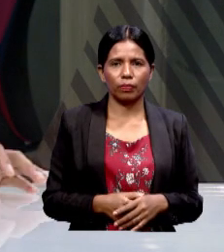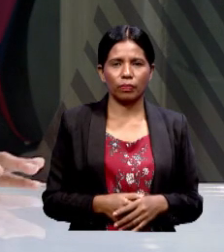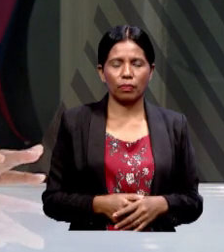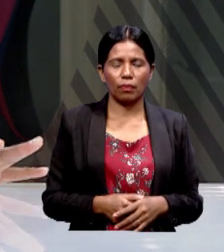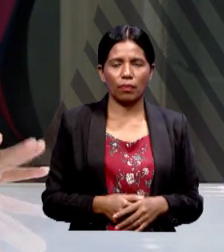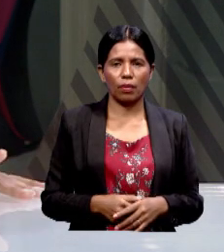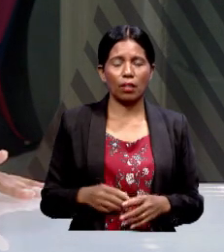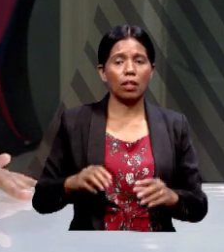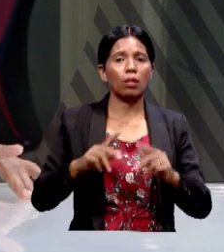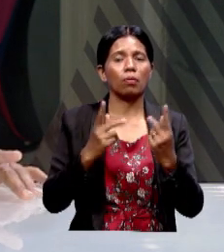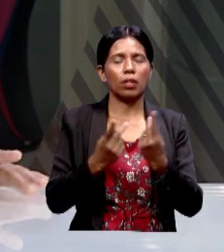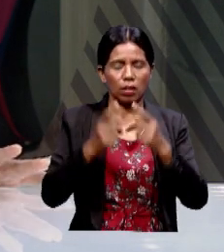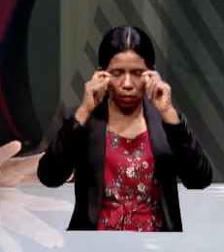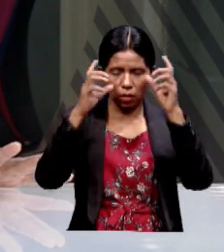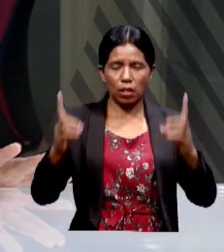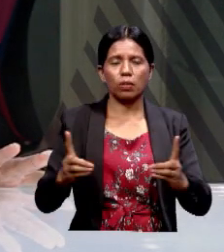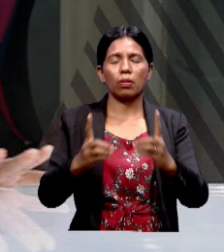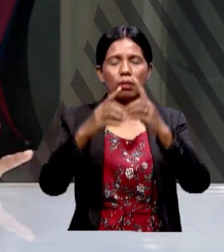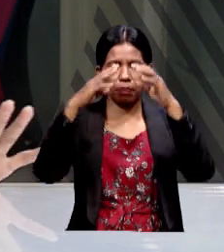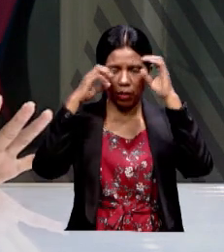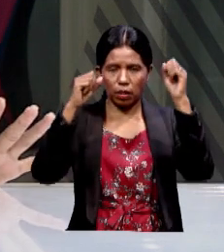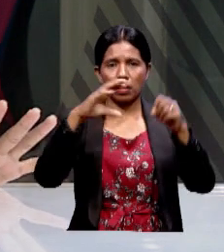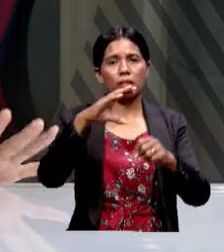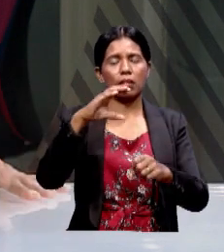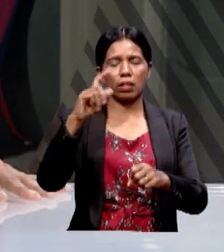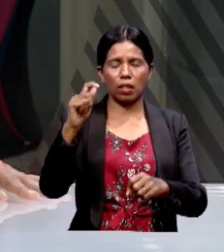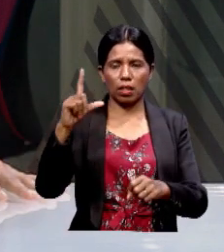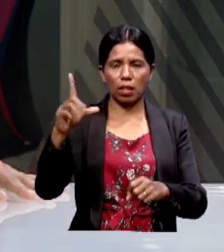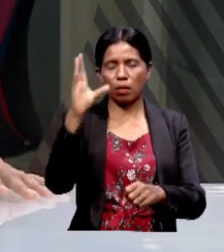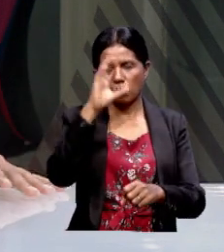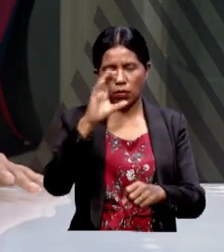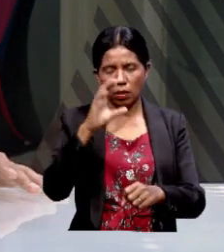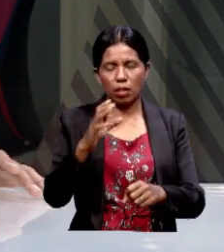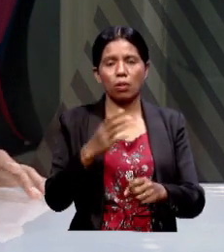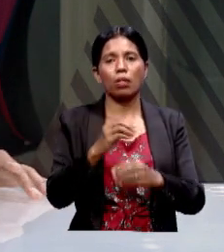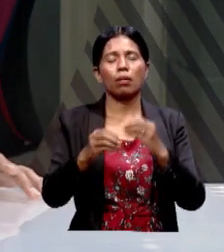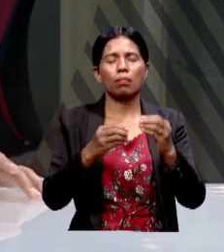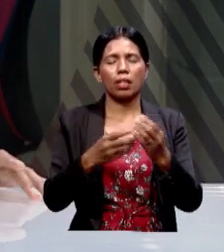Empresário Timorão assorou mal ao presidente Sisi TLI, onde busca solução para a situação falência e mercado.